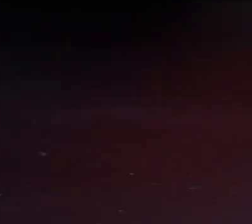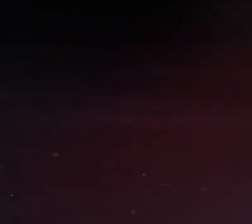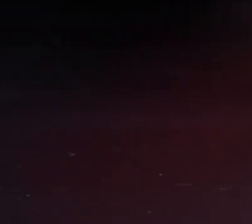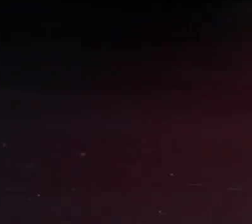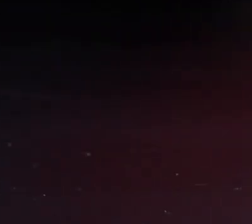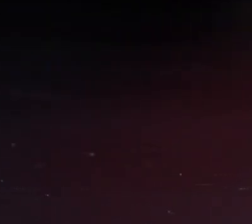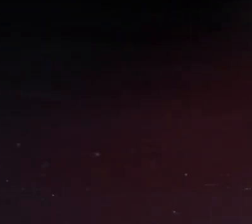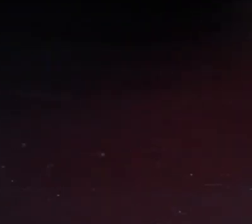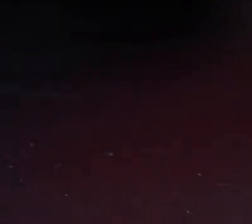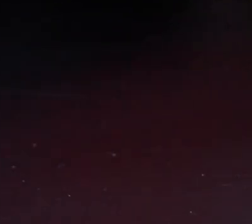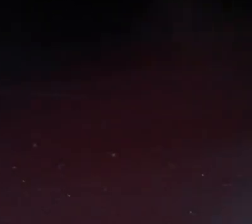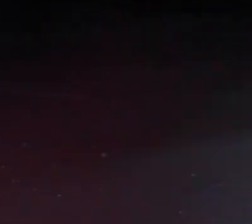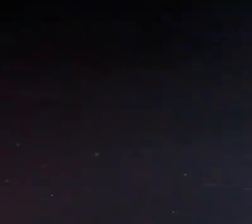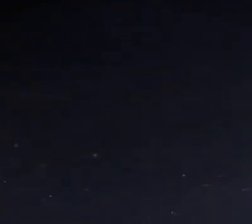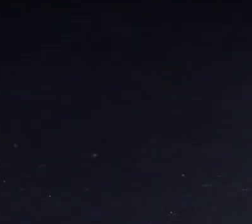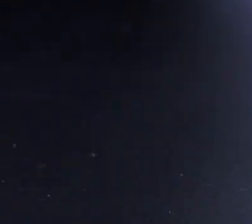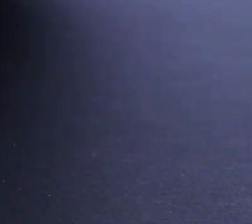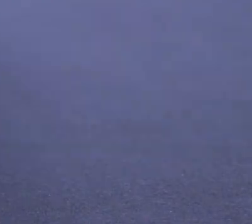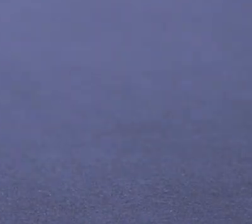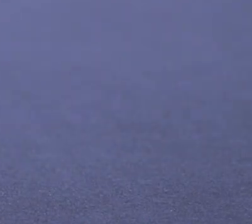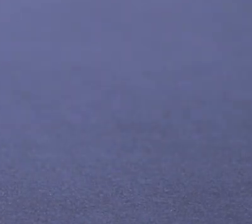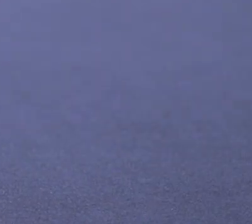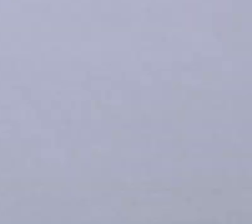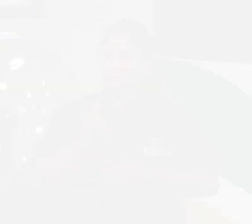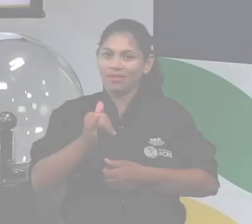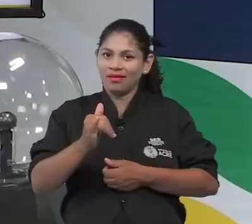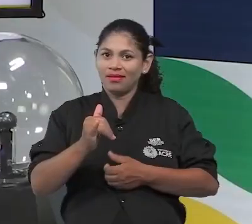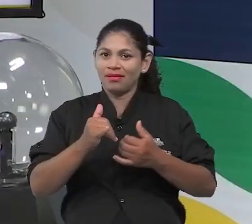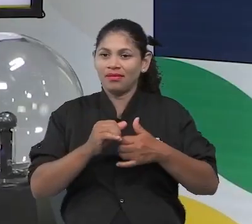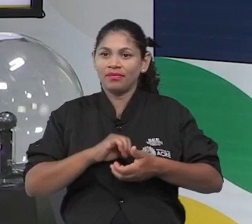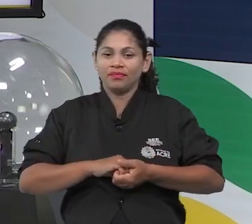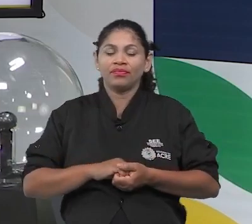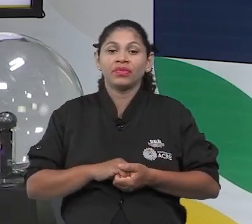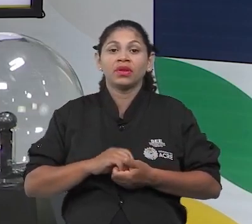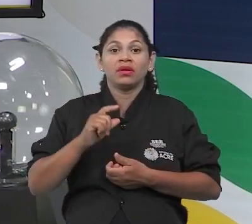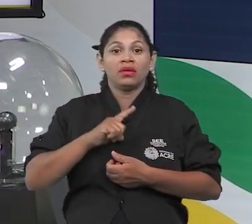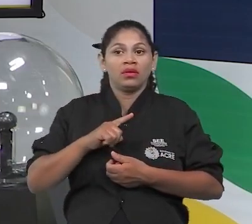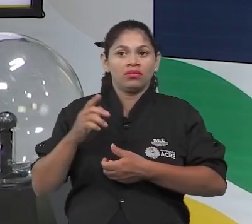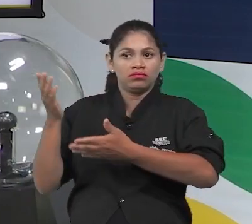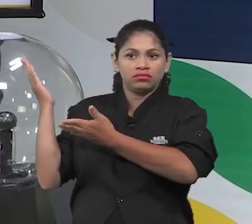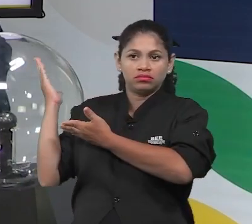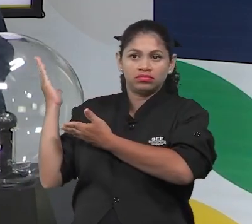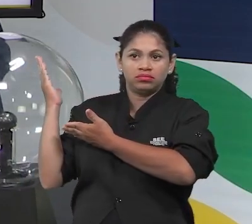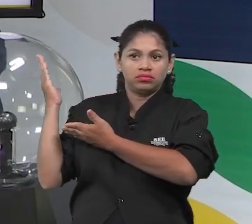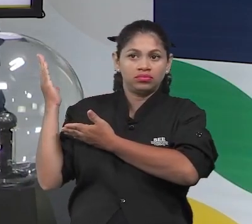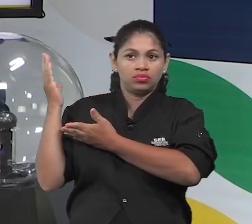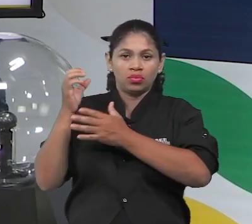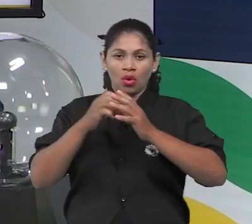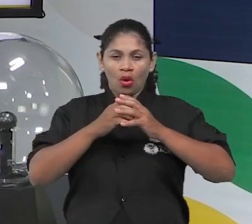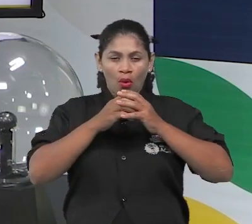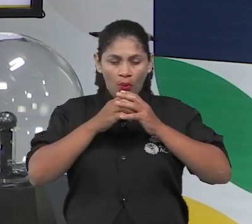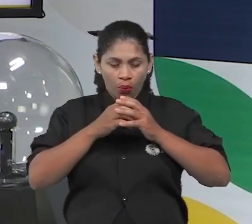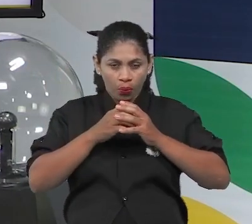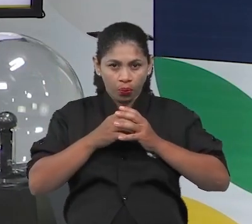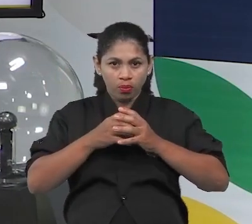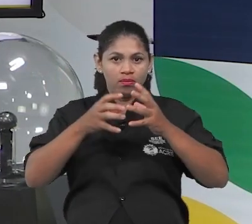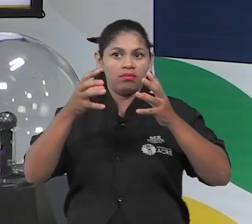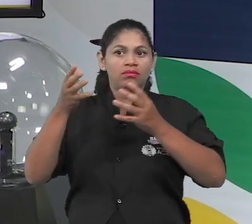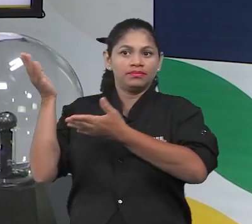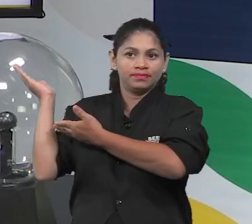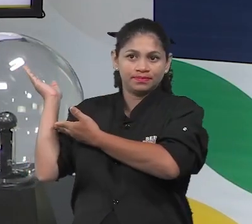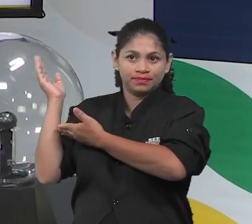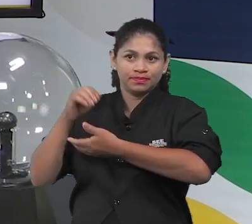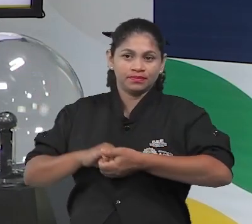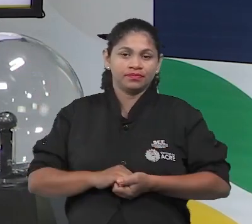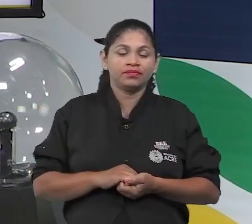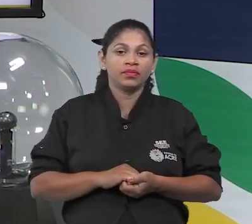a eletricidade. A gente vai pegar aqui um balão, né, para representar aqui o âmbar. Então, esse balão aqui tá com as